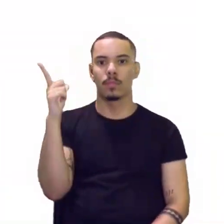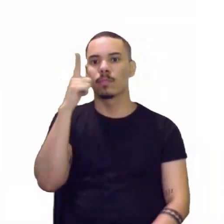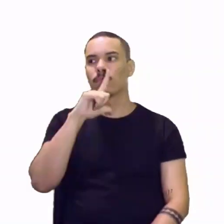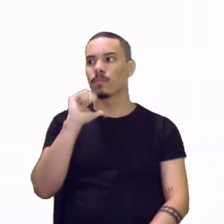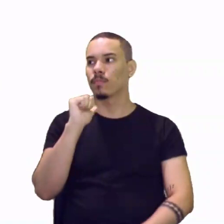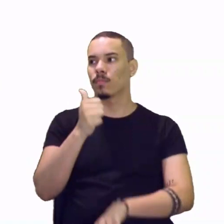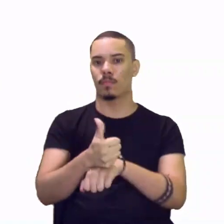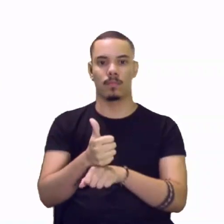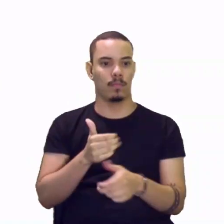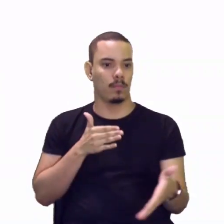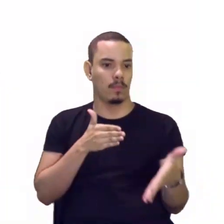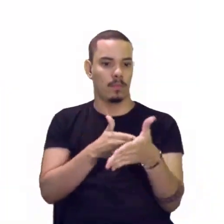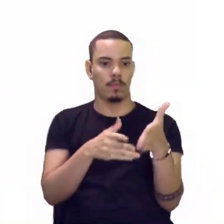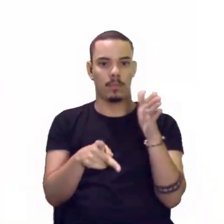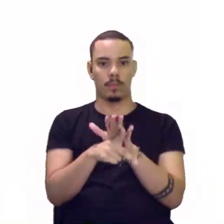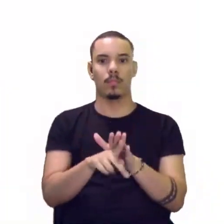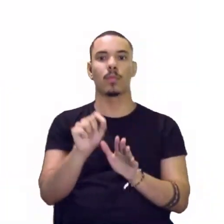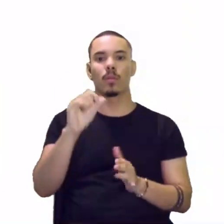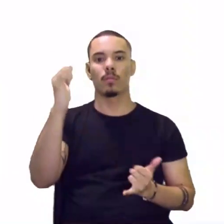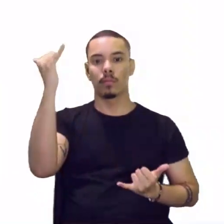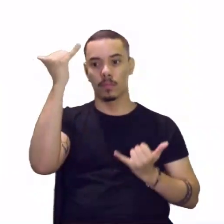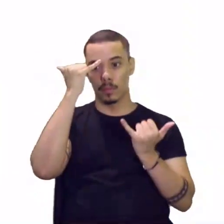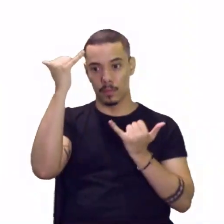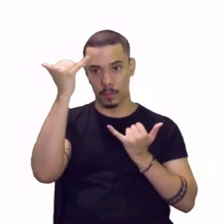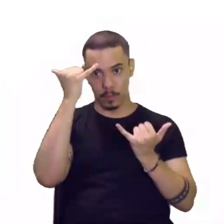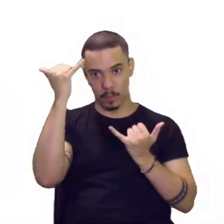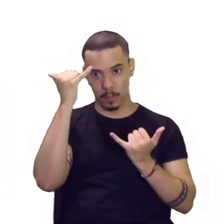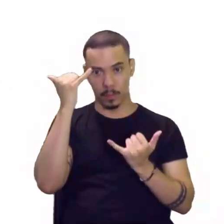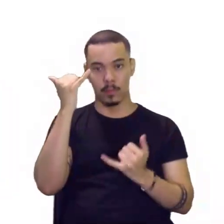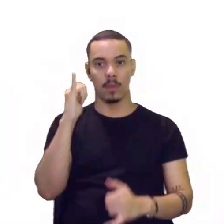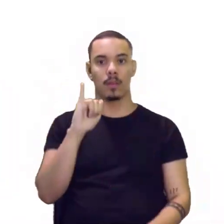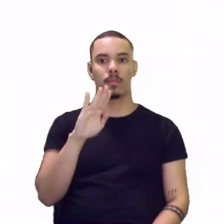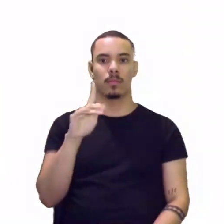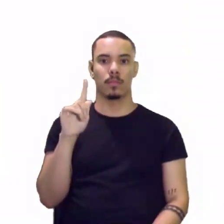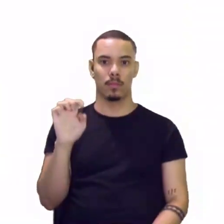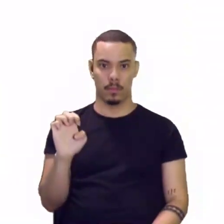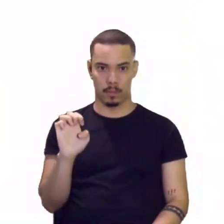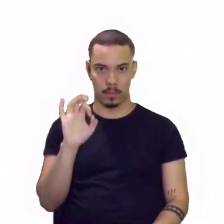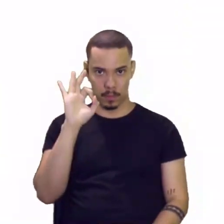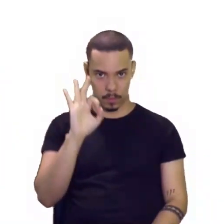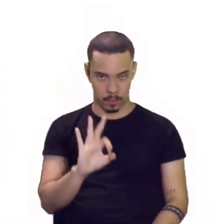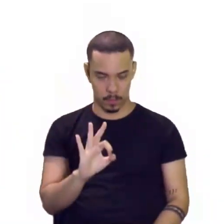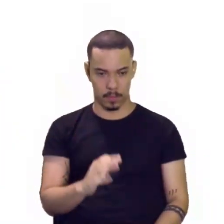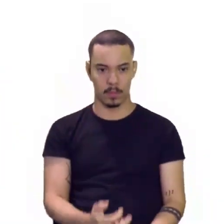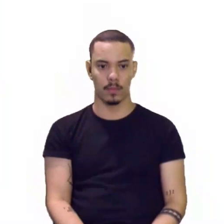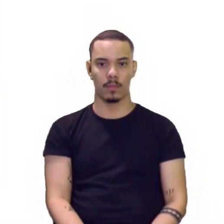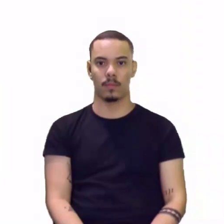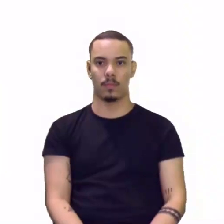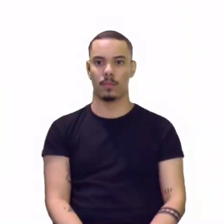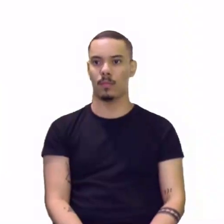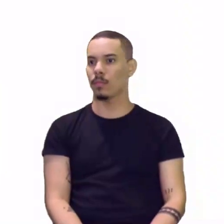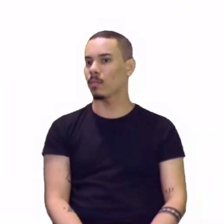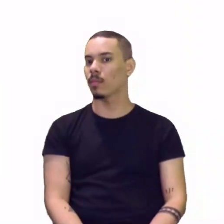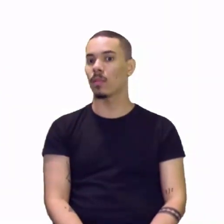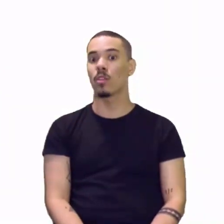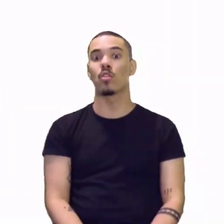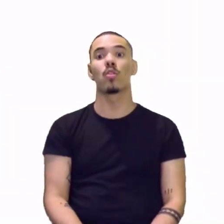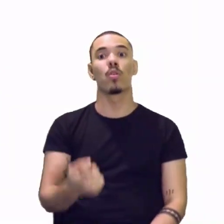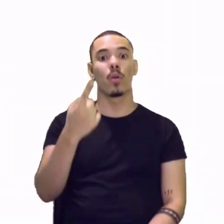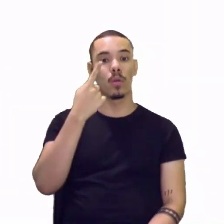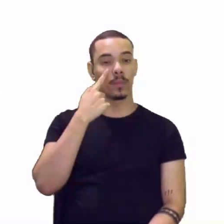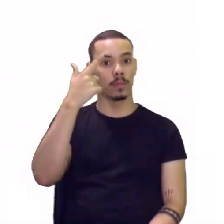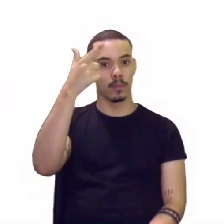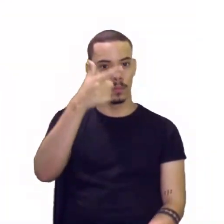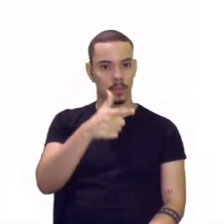aí, delimitadas pelo Instituto Brasileiro de Geografia e Estatística. Perfeito. Beleza. Vamos lá. Só uma observação, mas